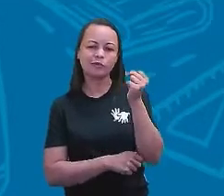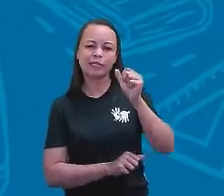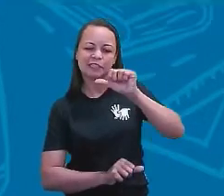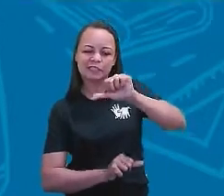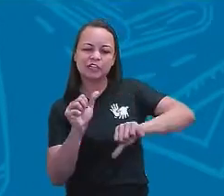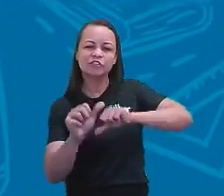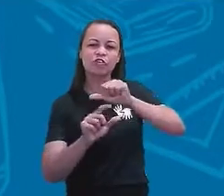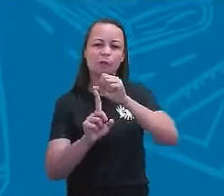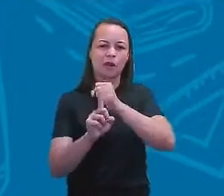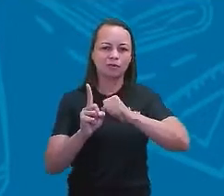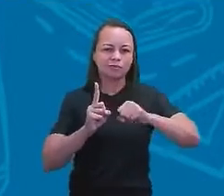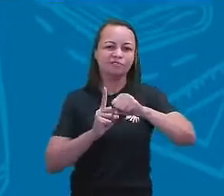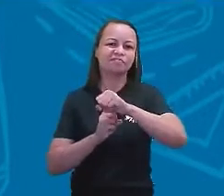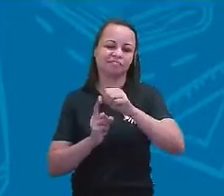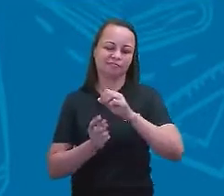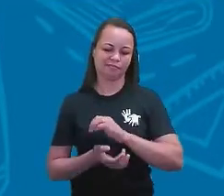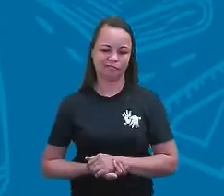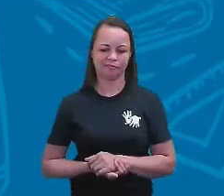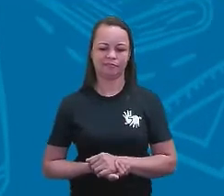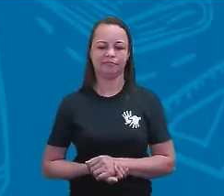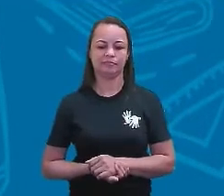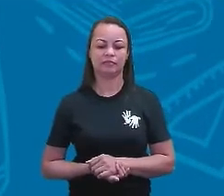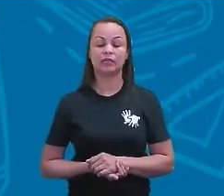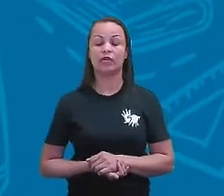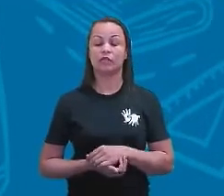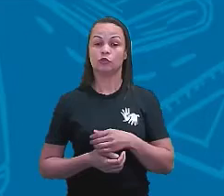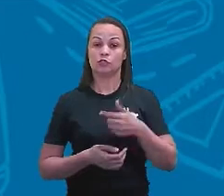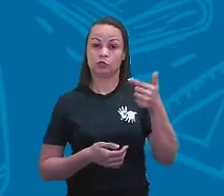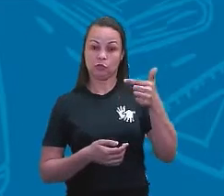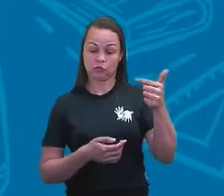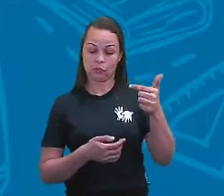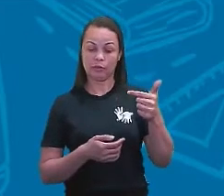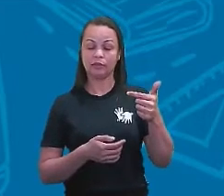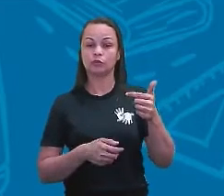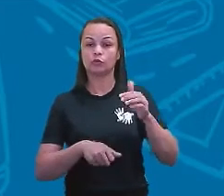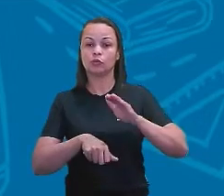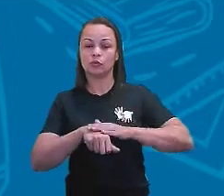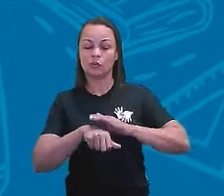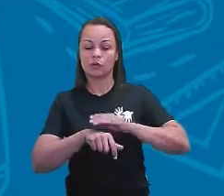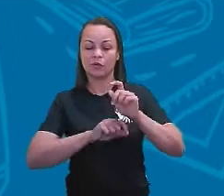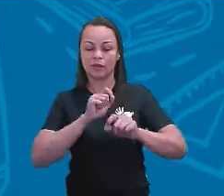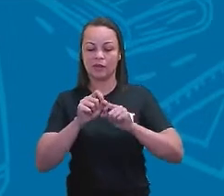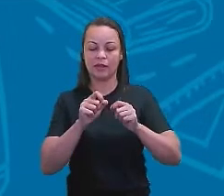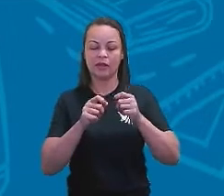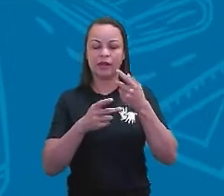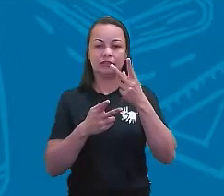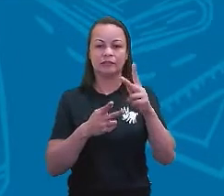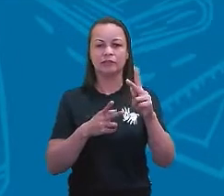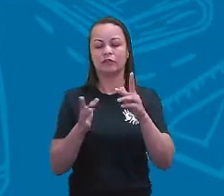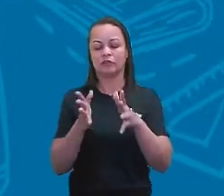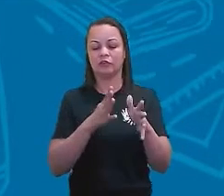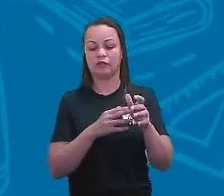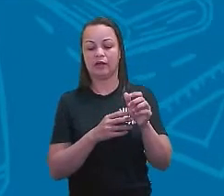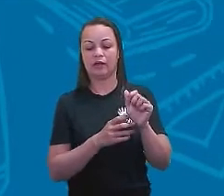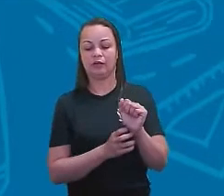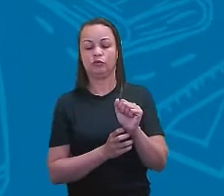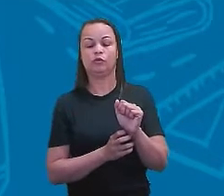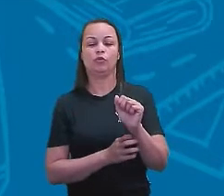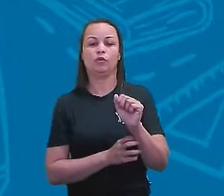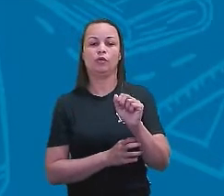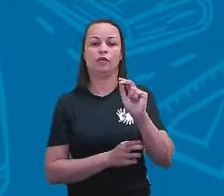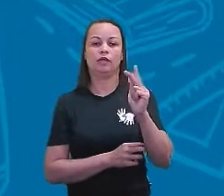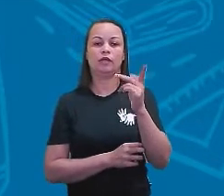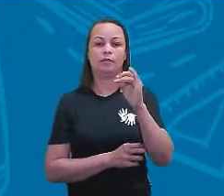ó, quando eu vou... No segundo momento, a angiotensina 2 vai agir aonde? Na região hipotalâmica, no